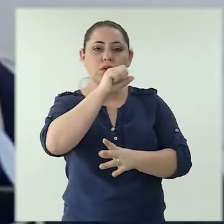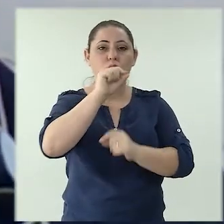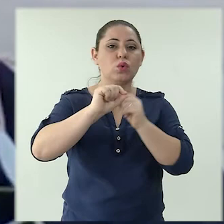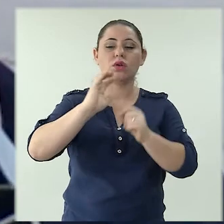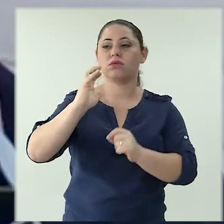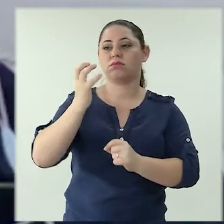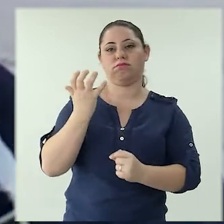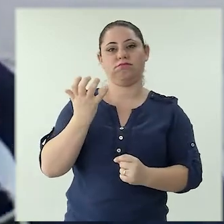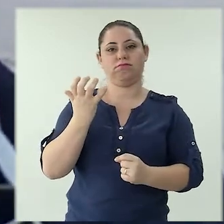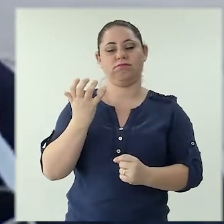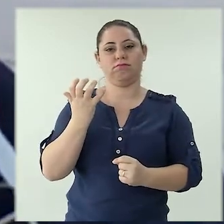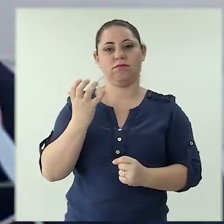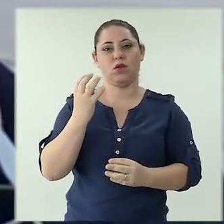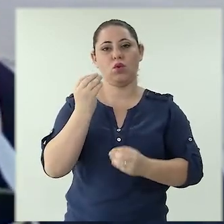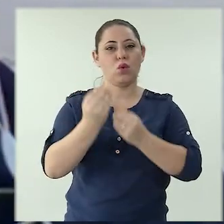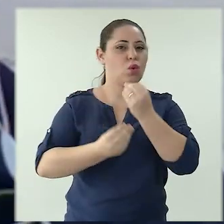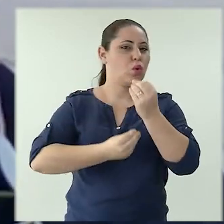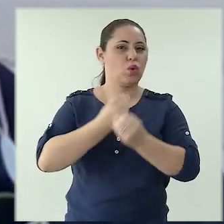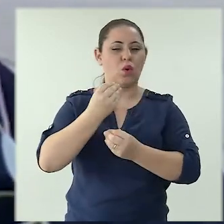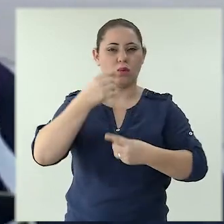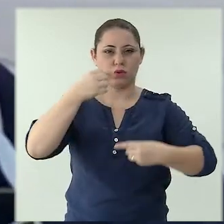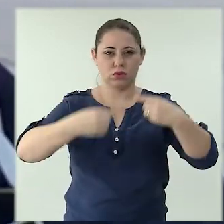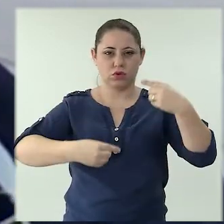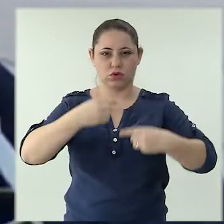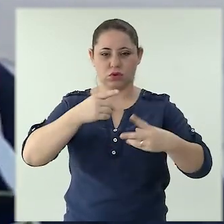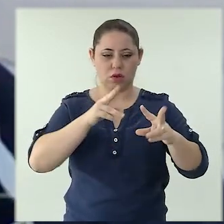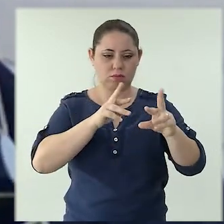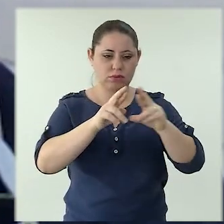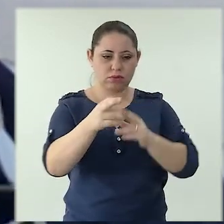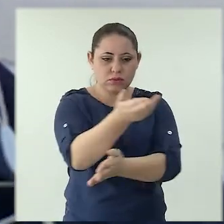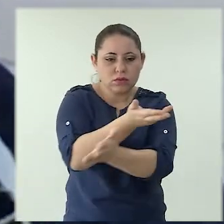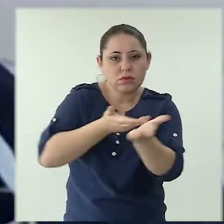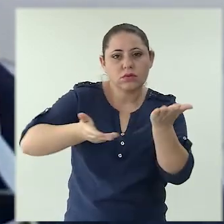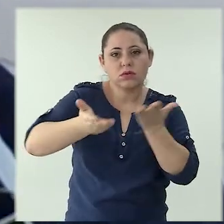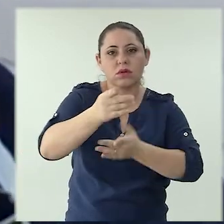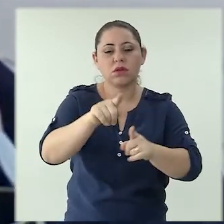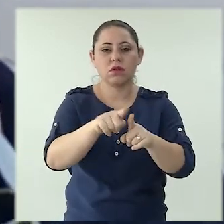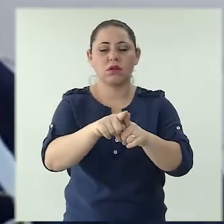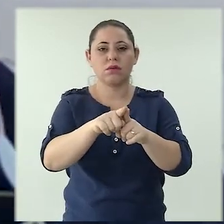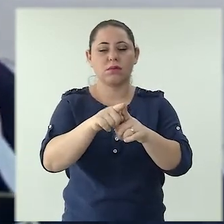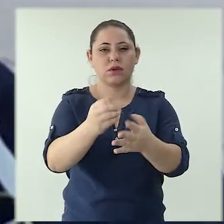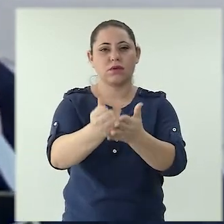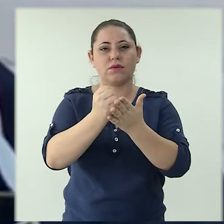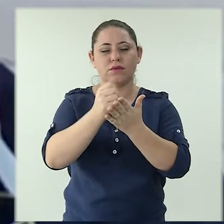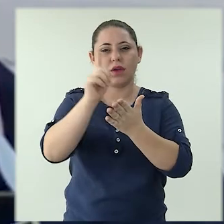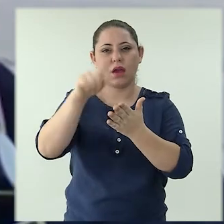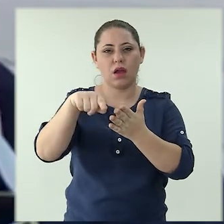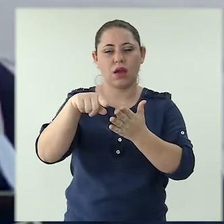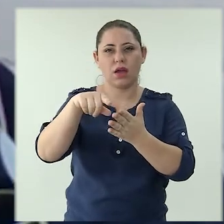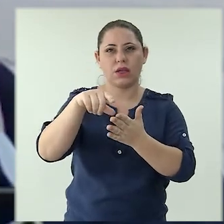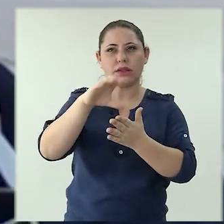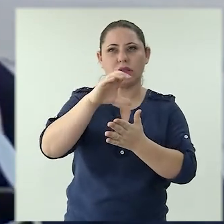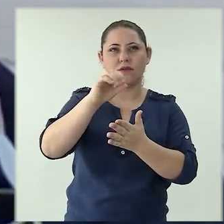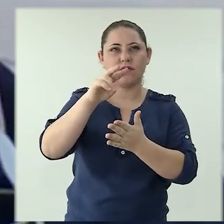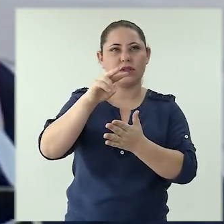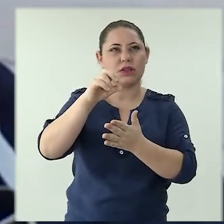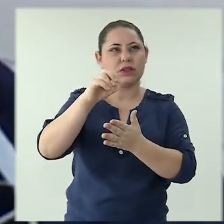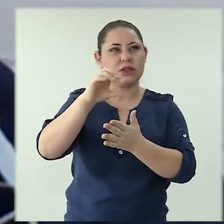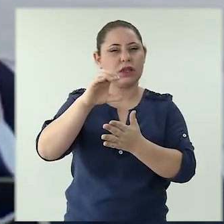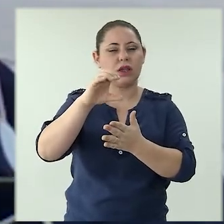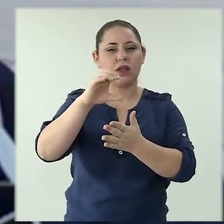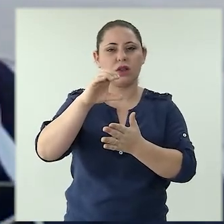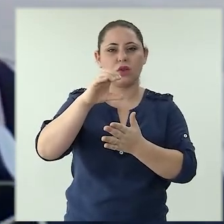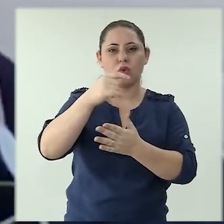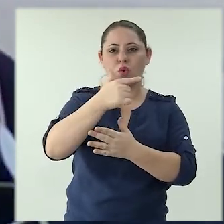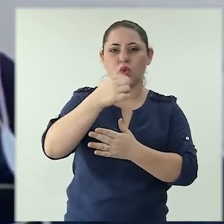aconteça. Então, como foi a discussão de mediação e conciliação, que também veio no CPC de 2015